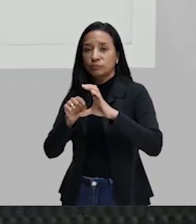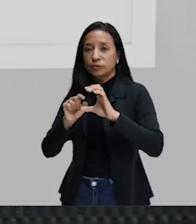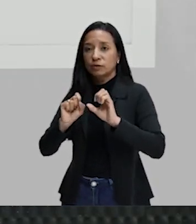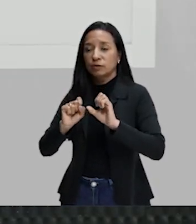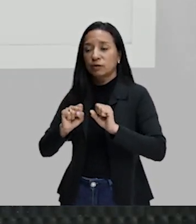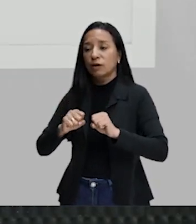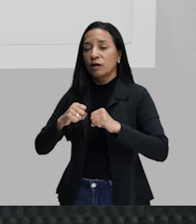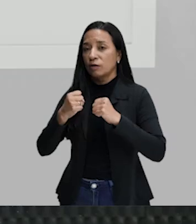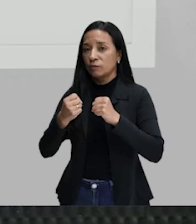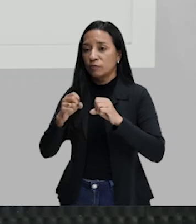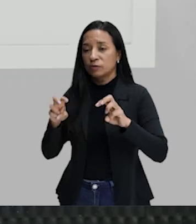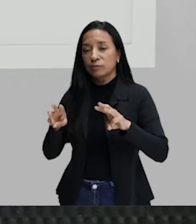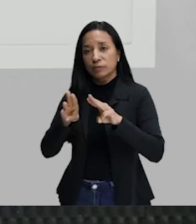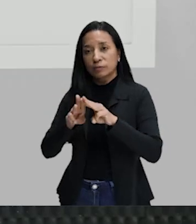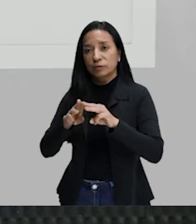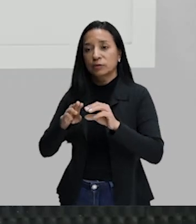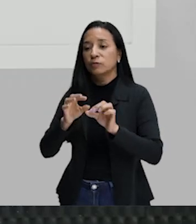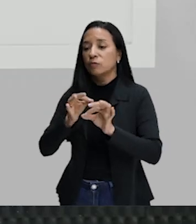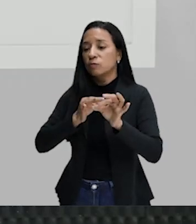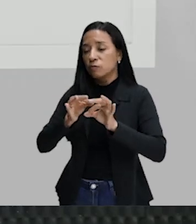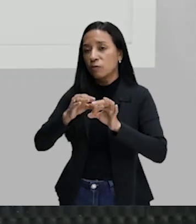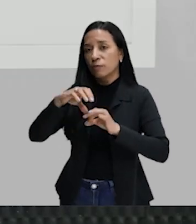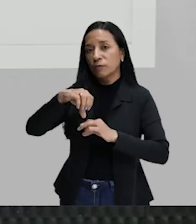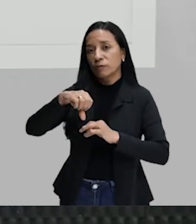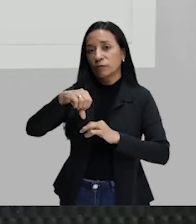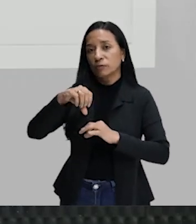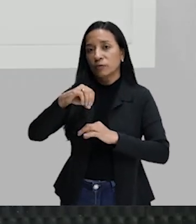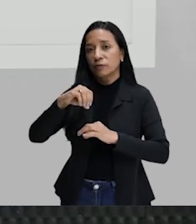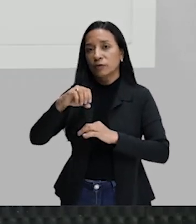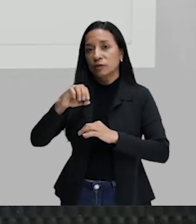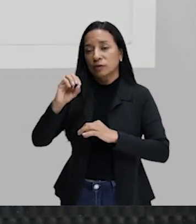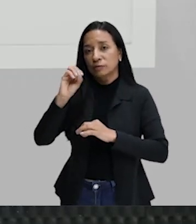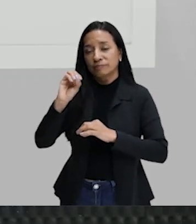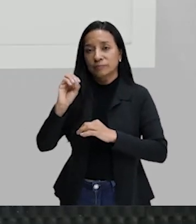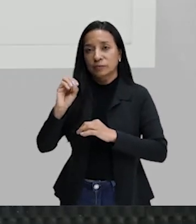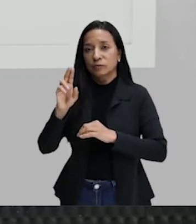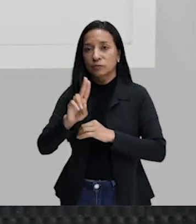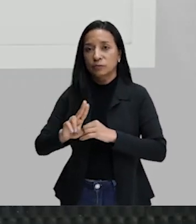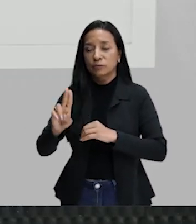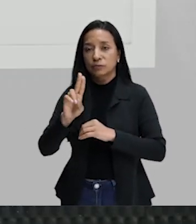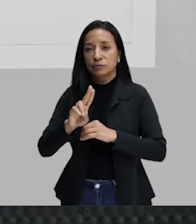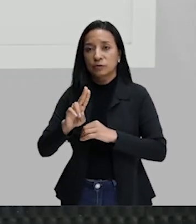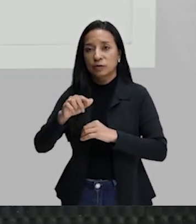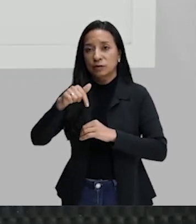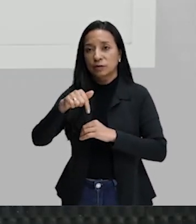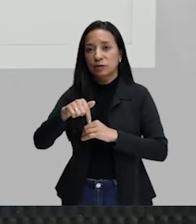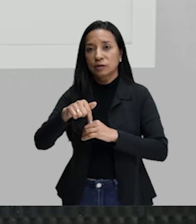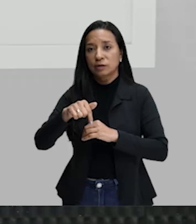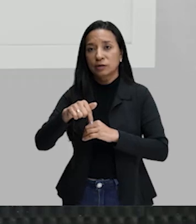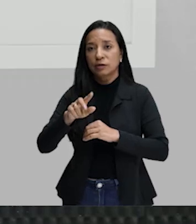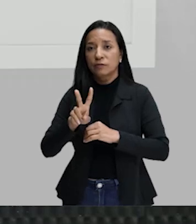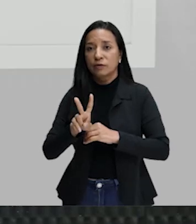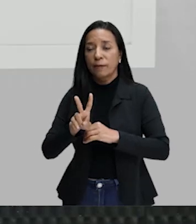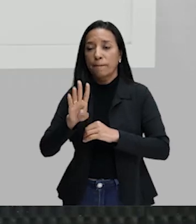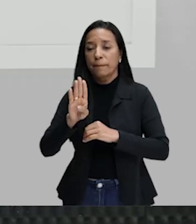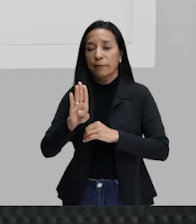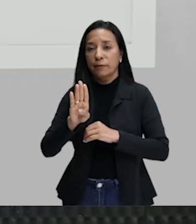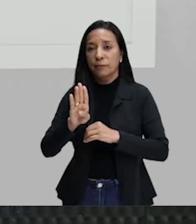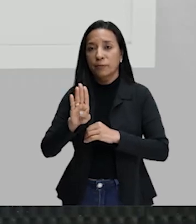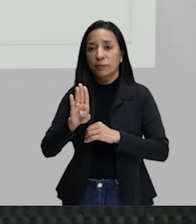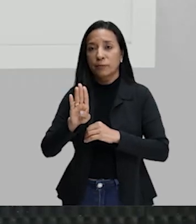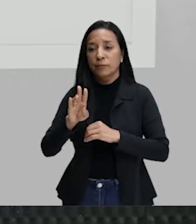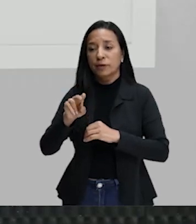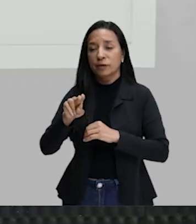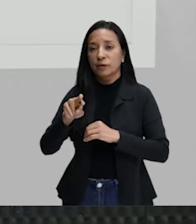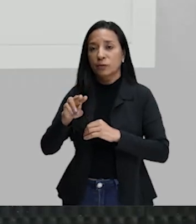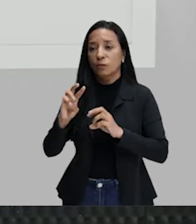Como aqui vai formar 90 graus, nós vamos utilizar o Q, o V e o B, vai ser